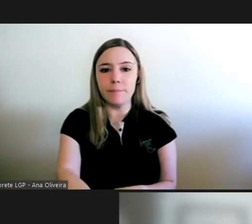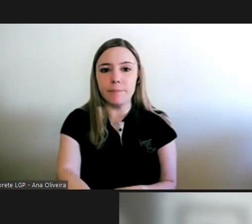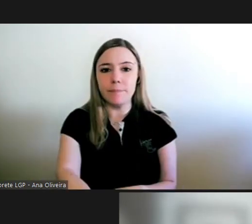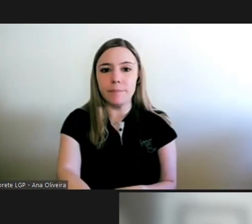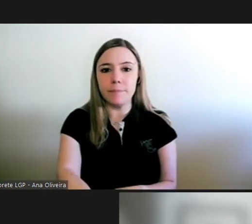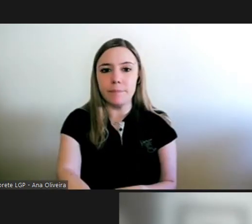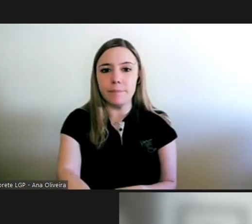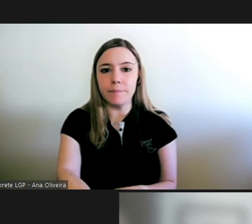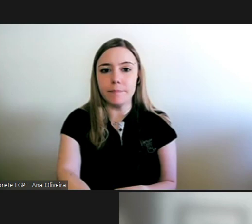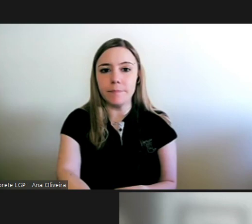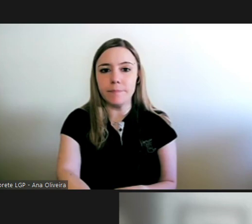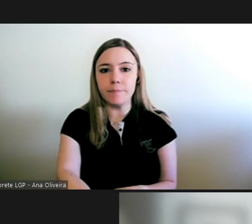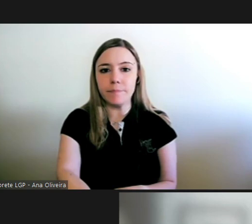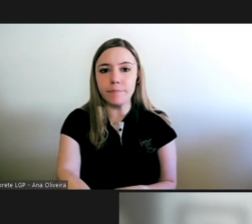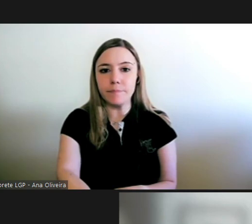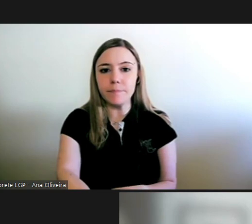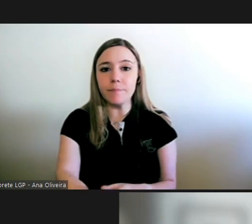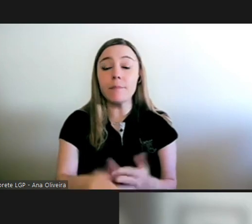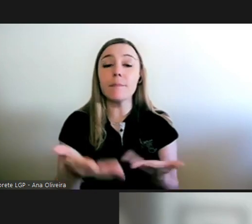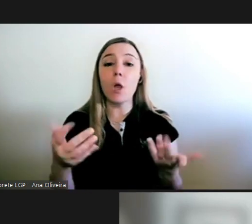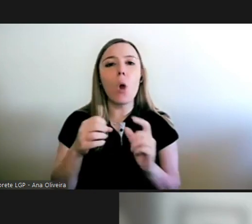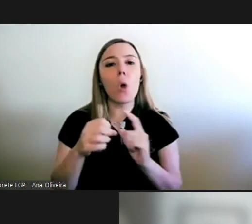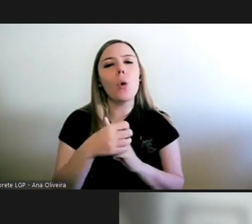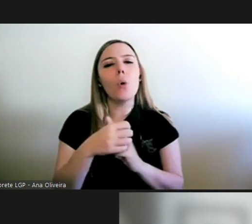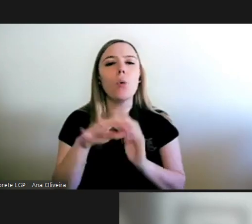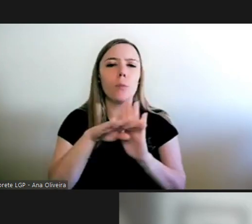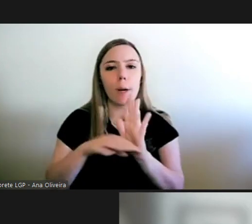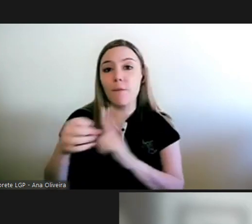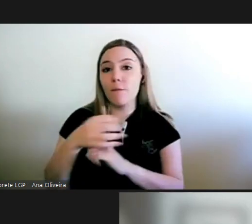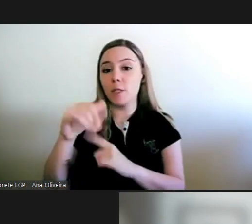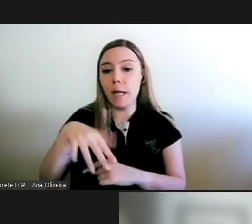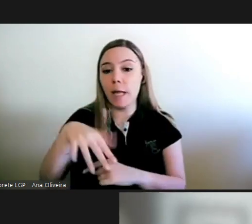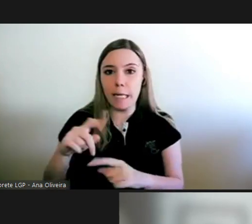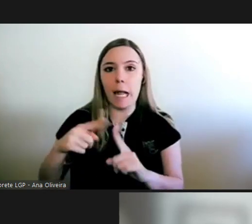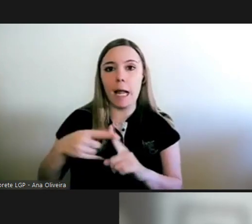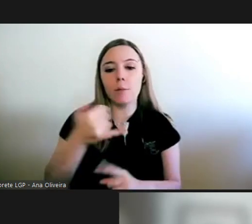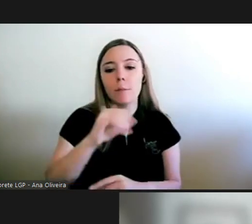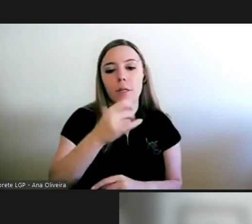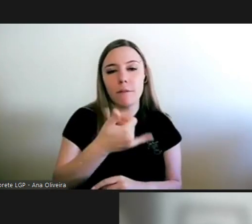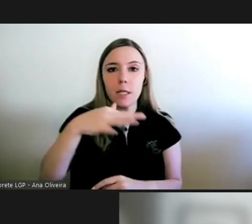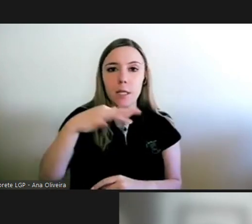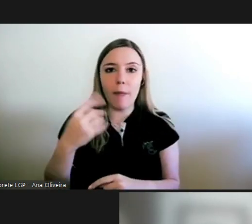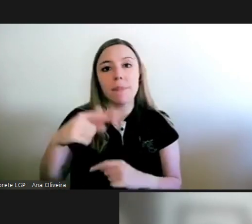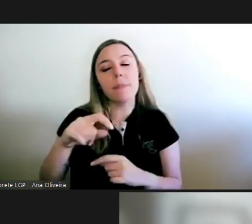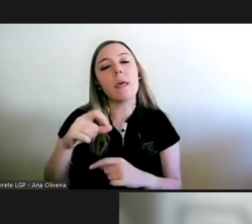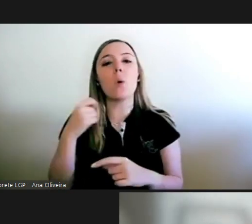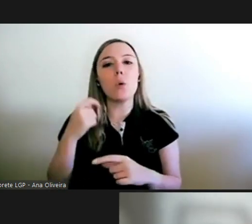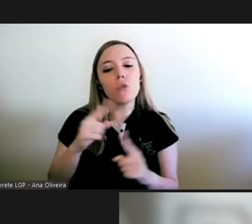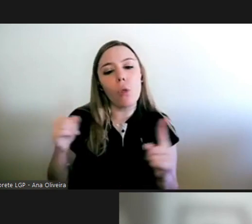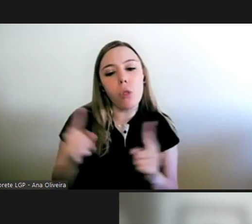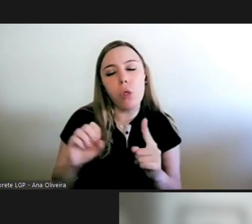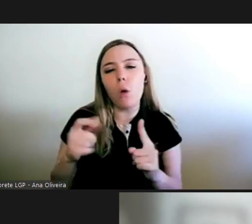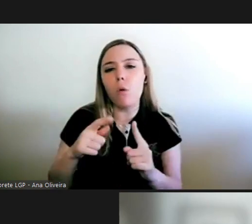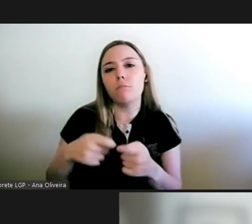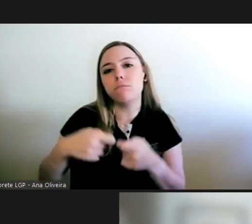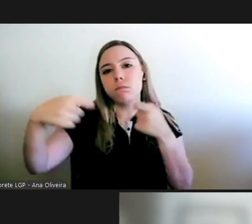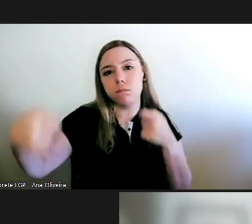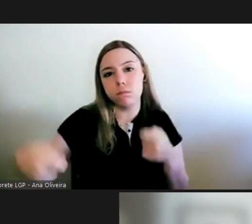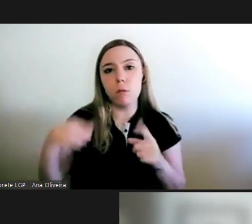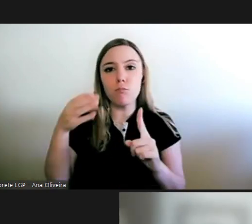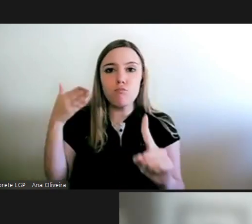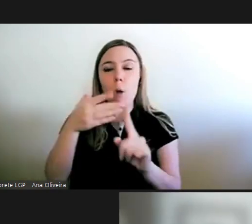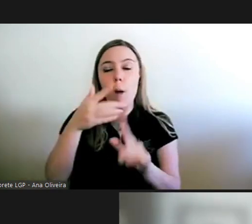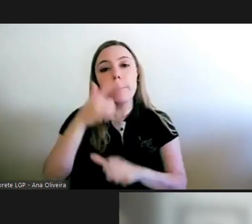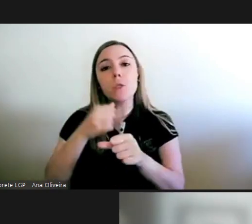O programa de formação do INA para 2024 inclui cursos de curta e longa duração destinados aos trabalhadores da